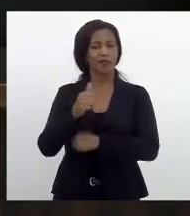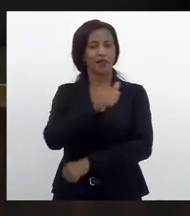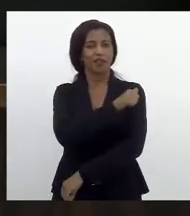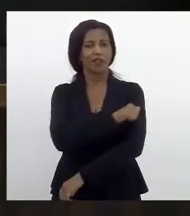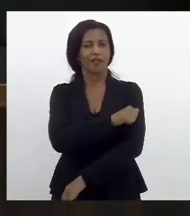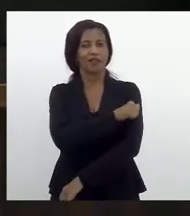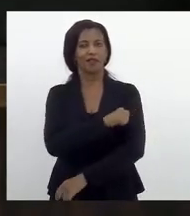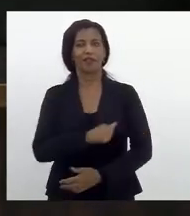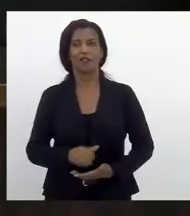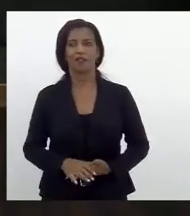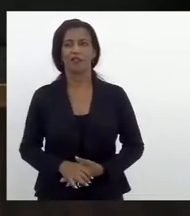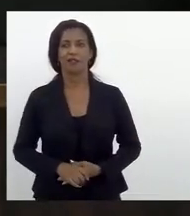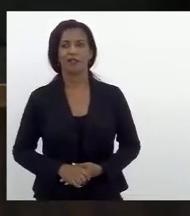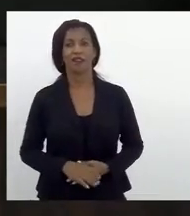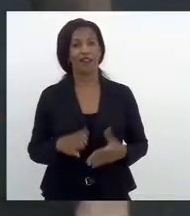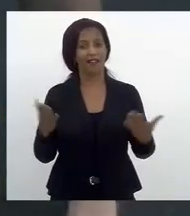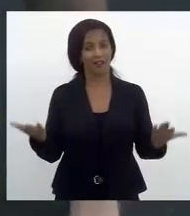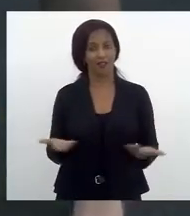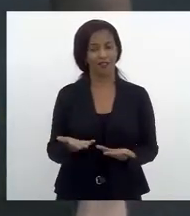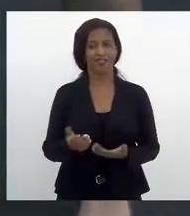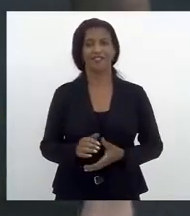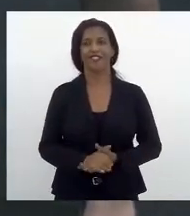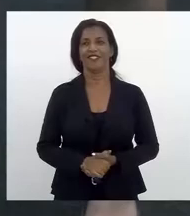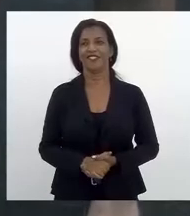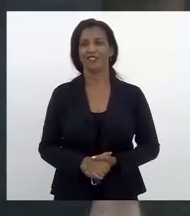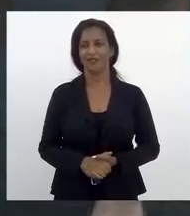Rejane. Agora sim.